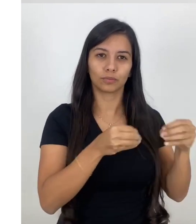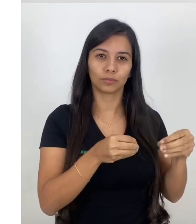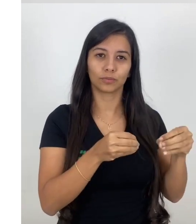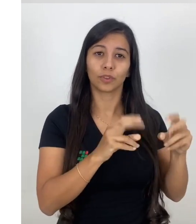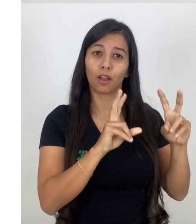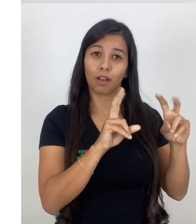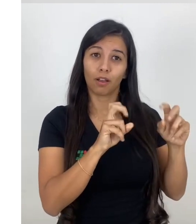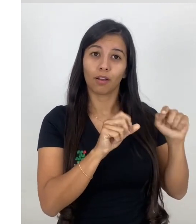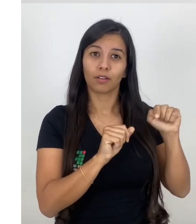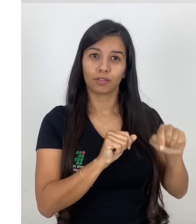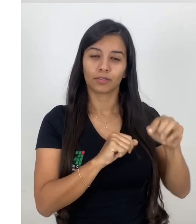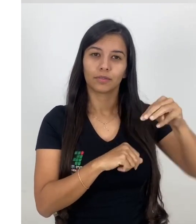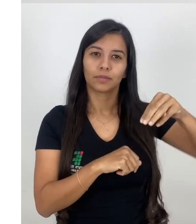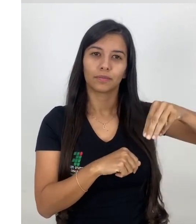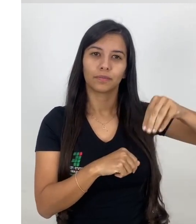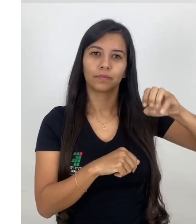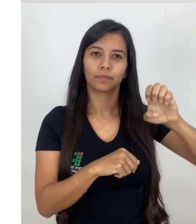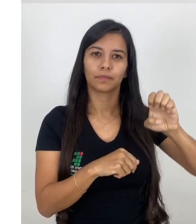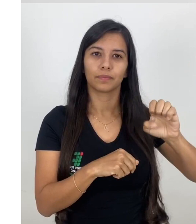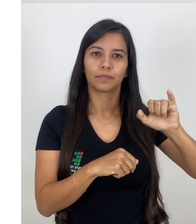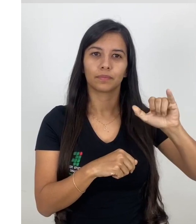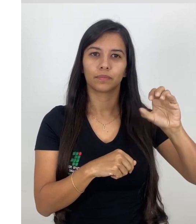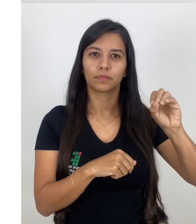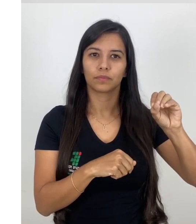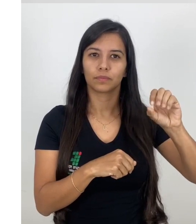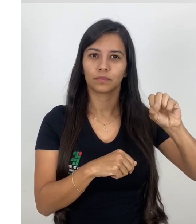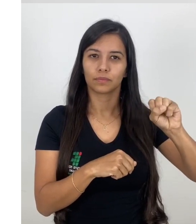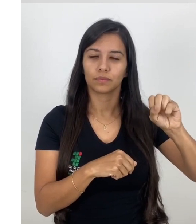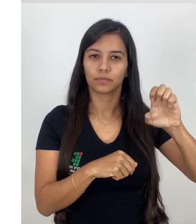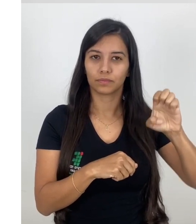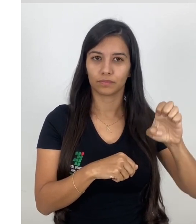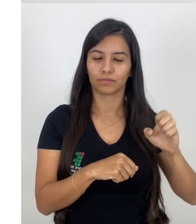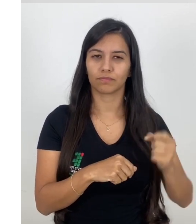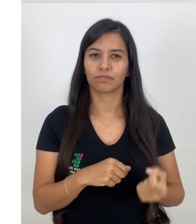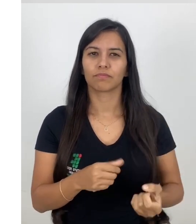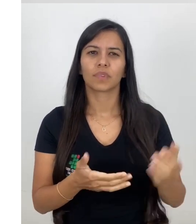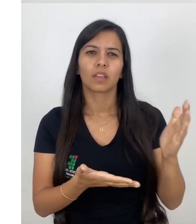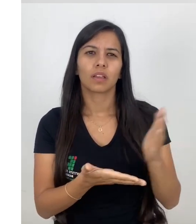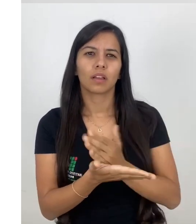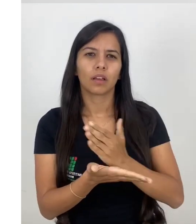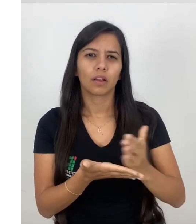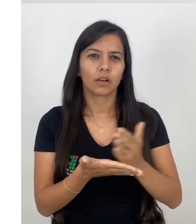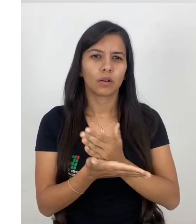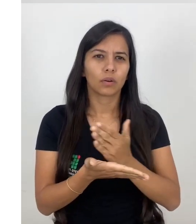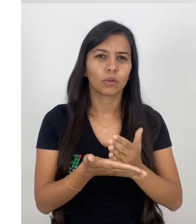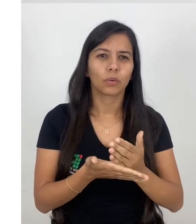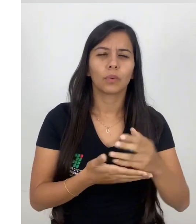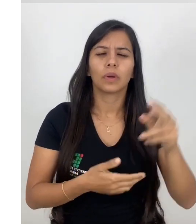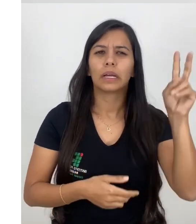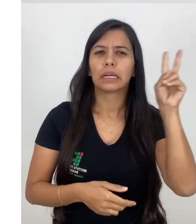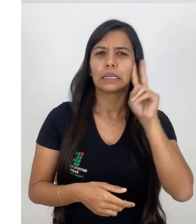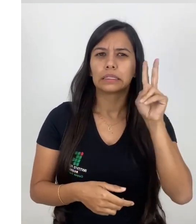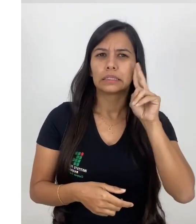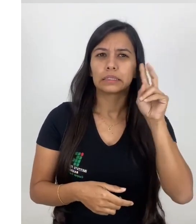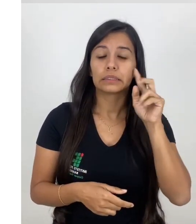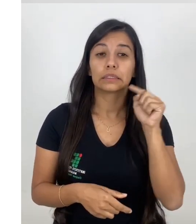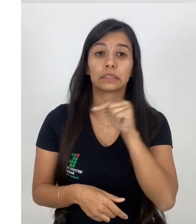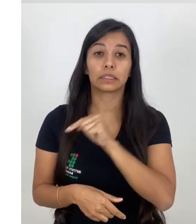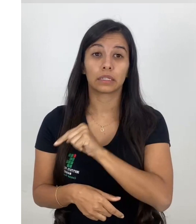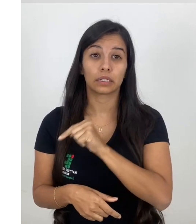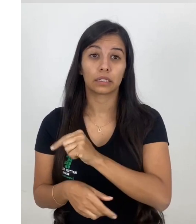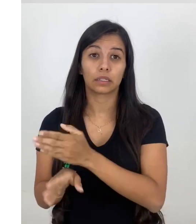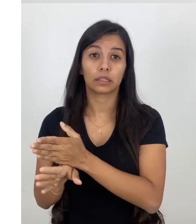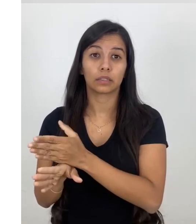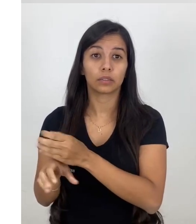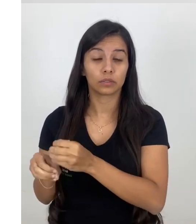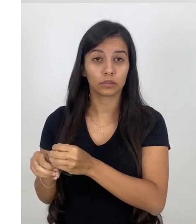da mitose, agora a gente vai falar da meiose. Em alguns momentos, eu preciso que a gente relembre um